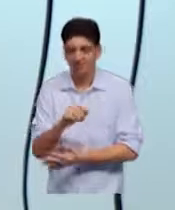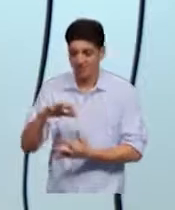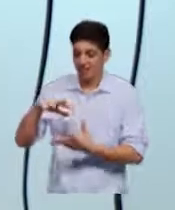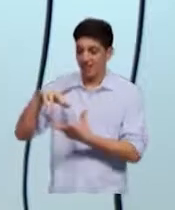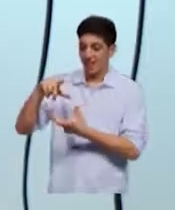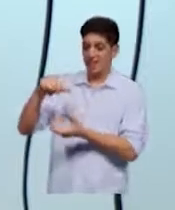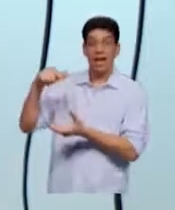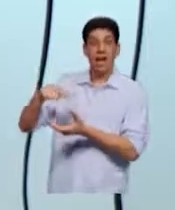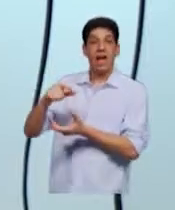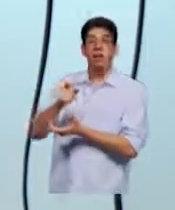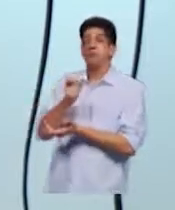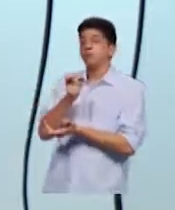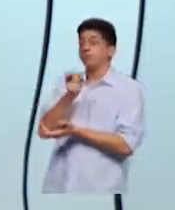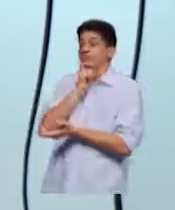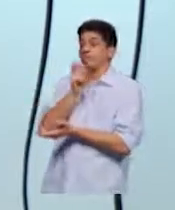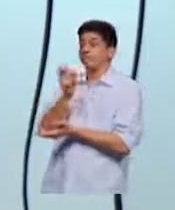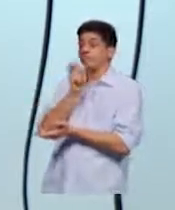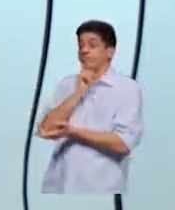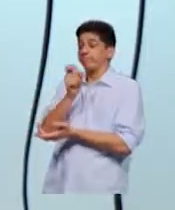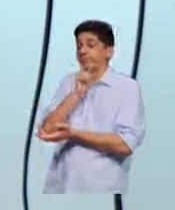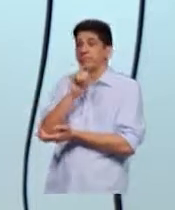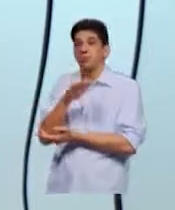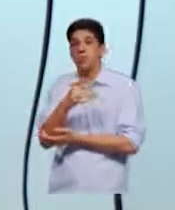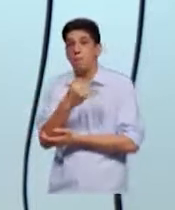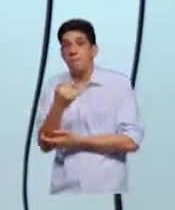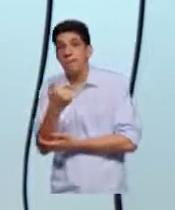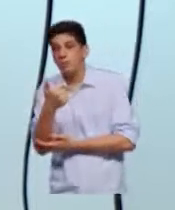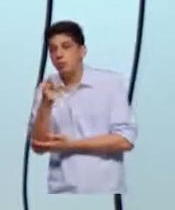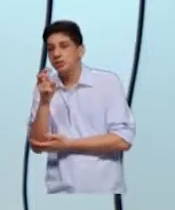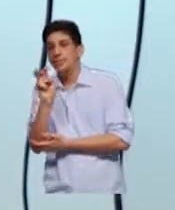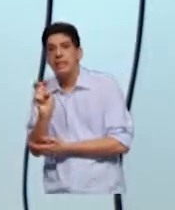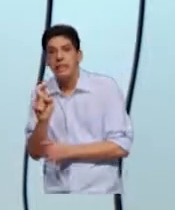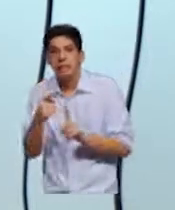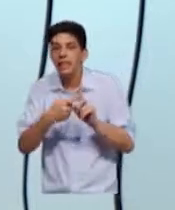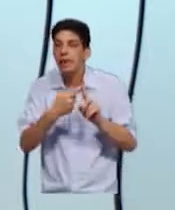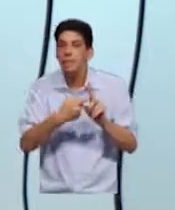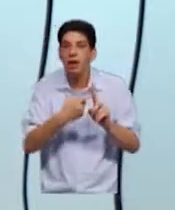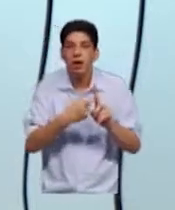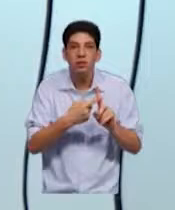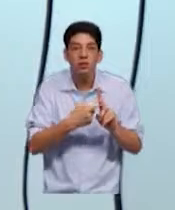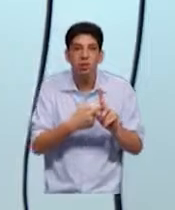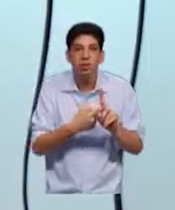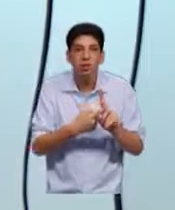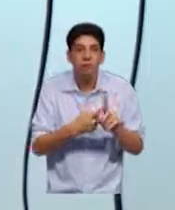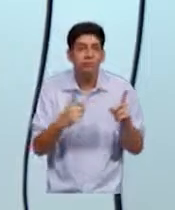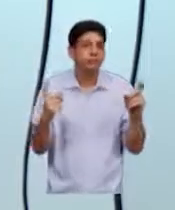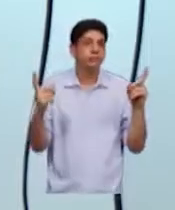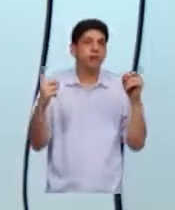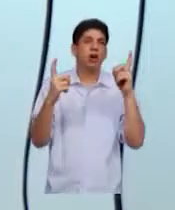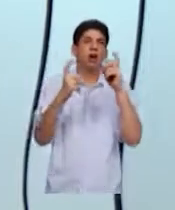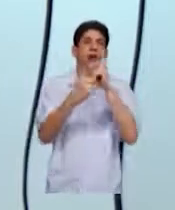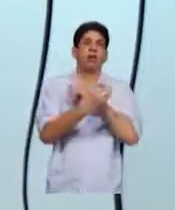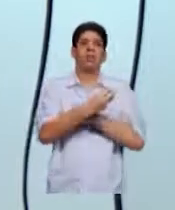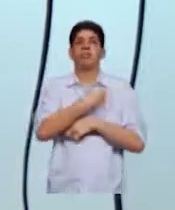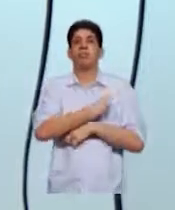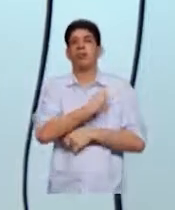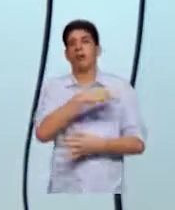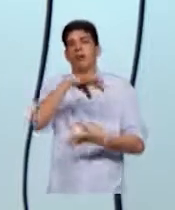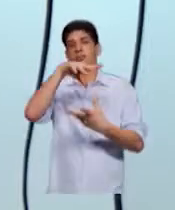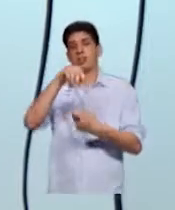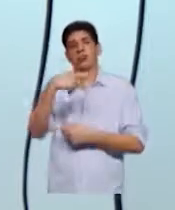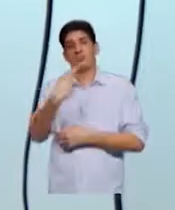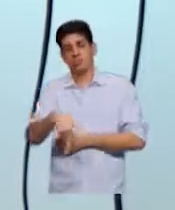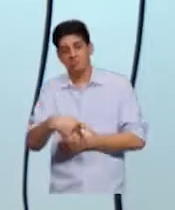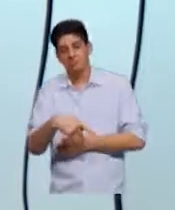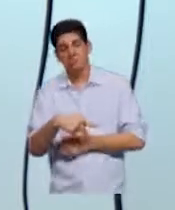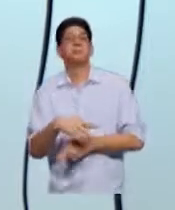muito gelada, menos 15 graus, menos 18 graus, ficaria difícil a vida na Terra. Por isso,